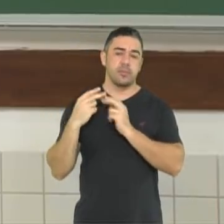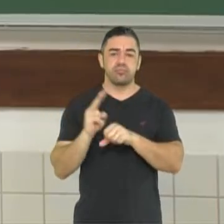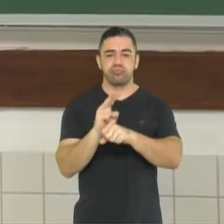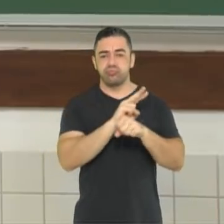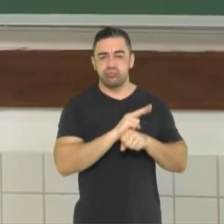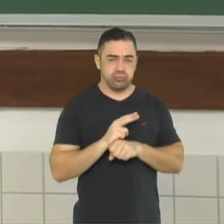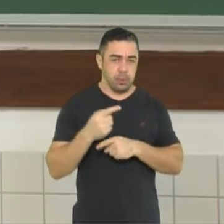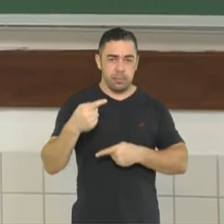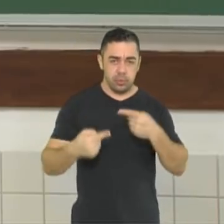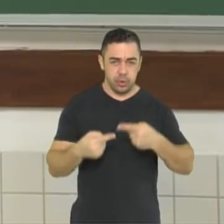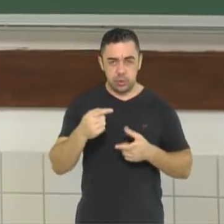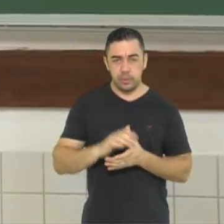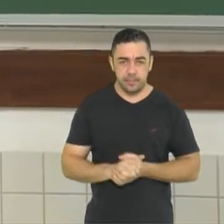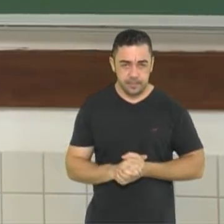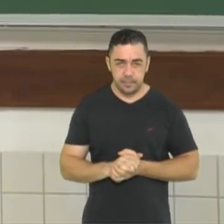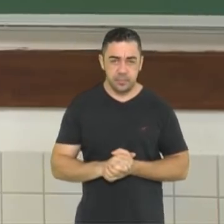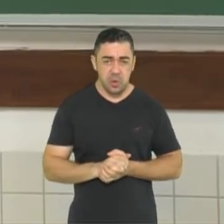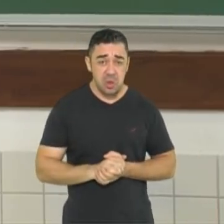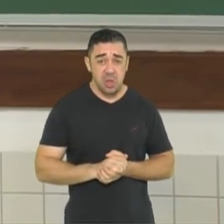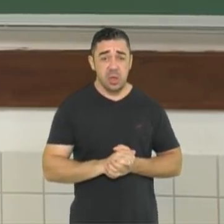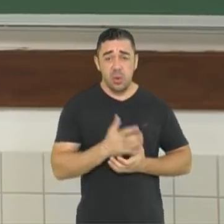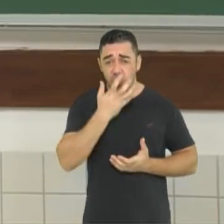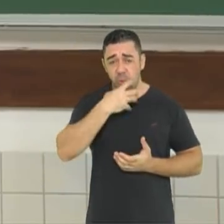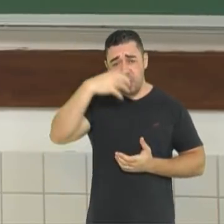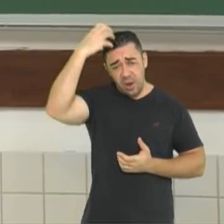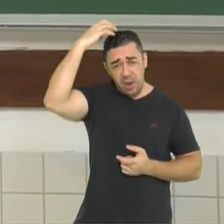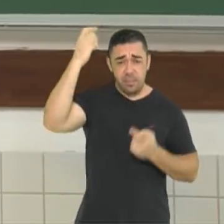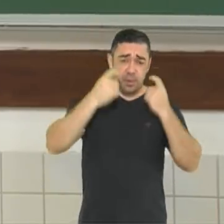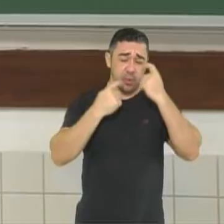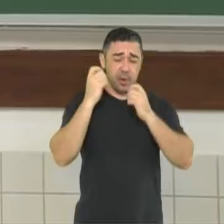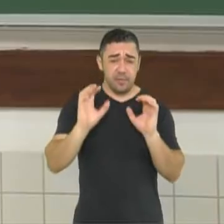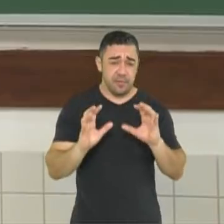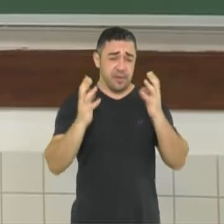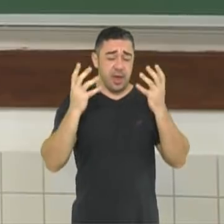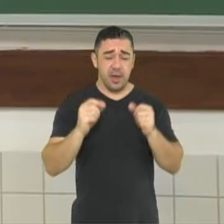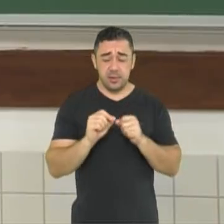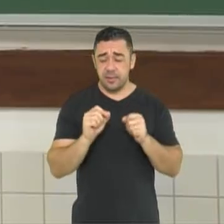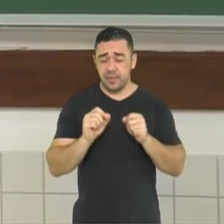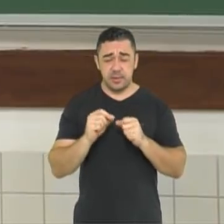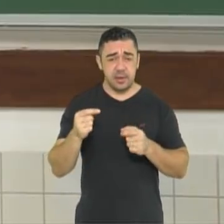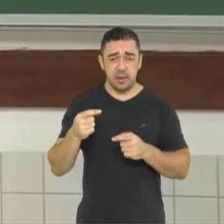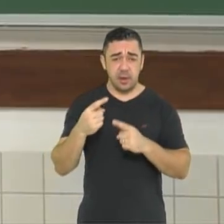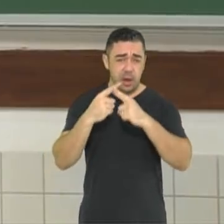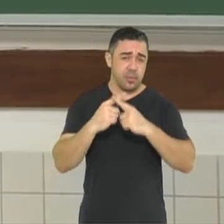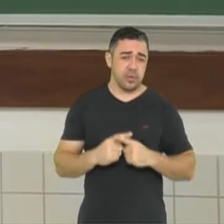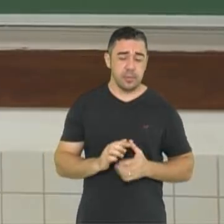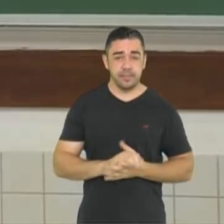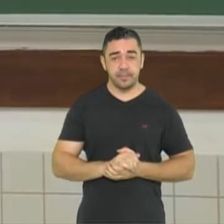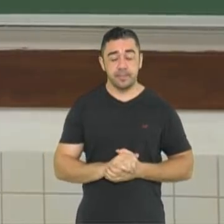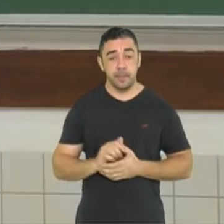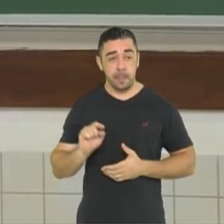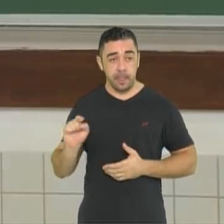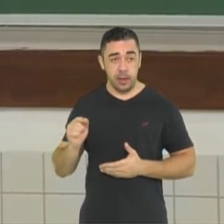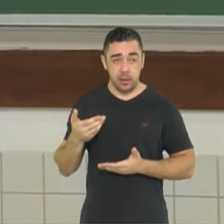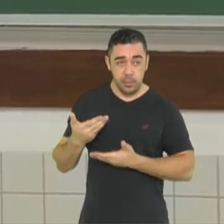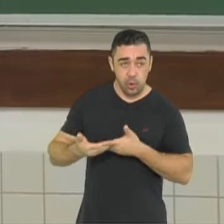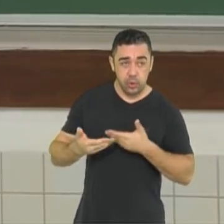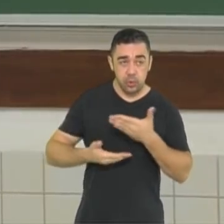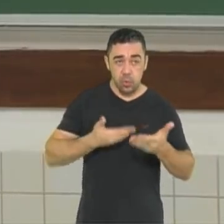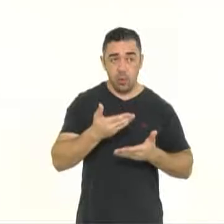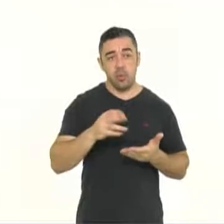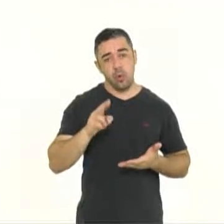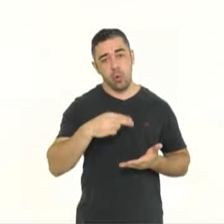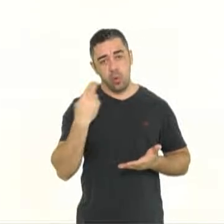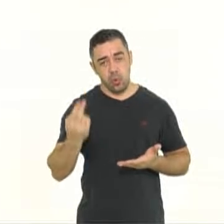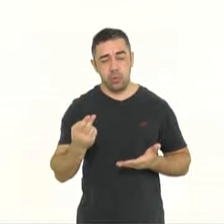a política acontecer. E os reis estavam preocupados com festas, com esgrima, como vocês estão vendo ali. Esse mordomo do paço, ou o prefeito do